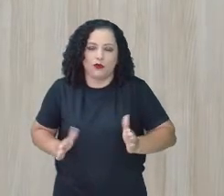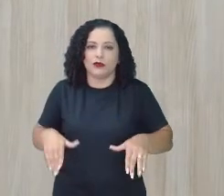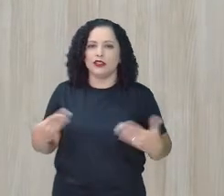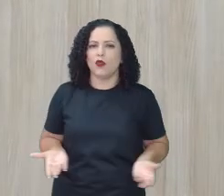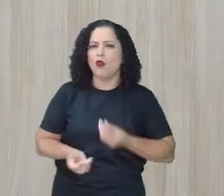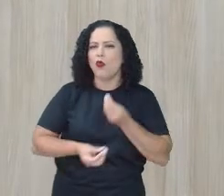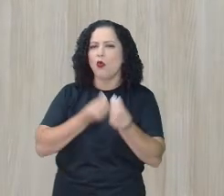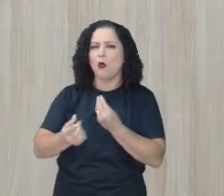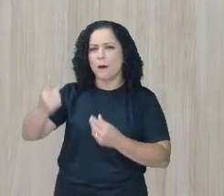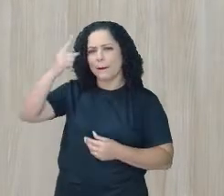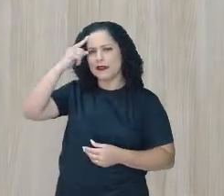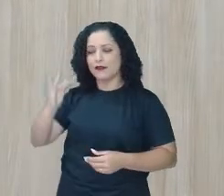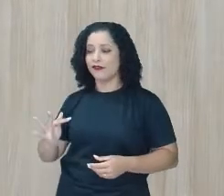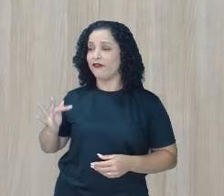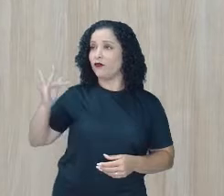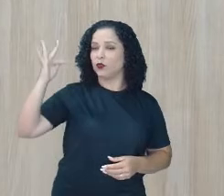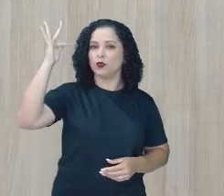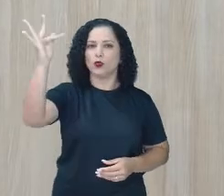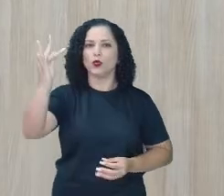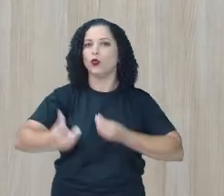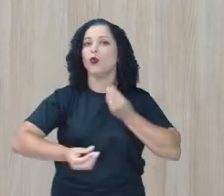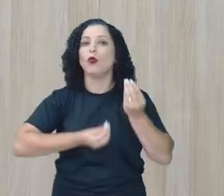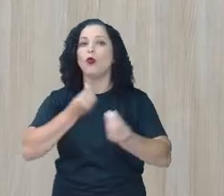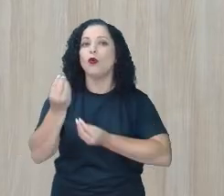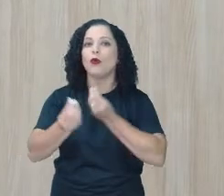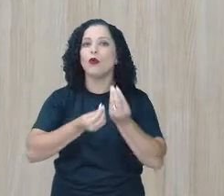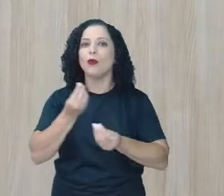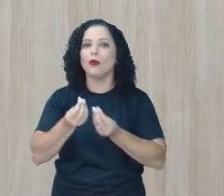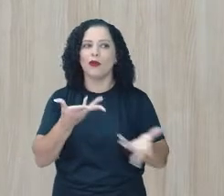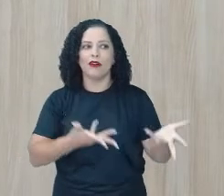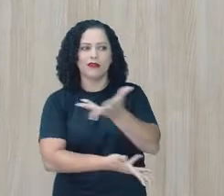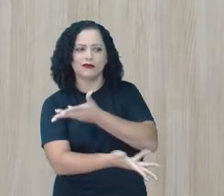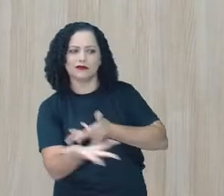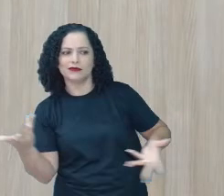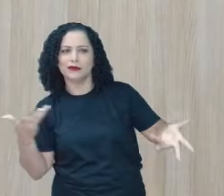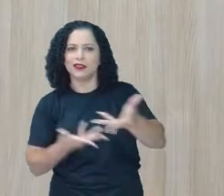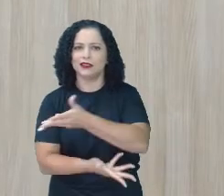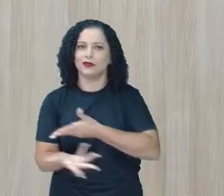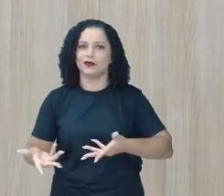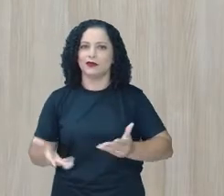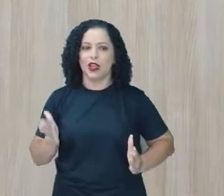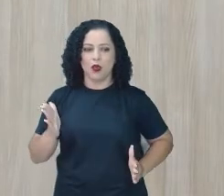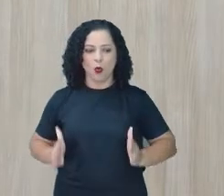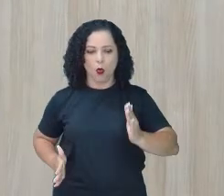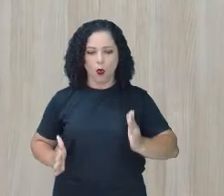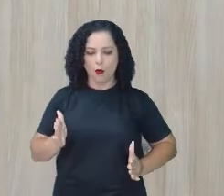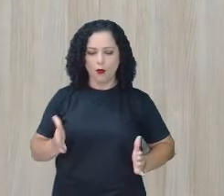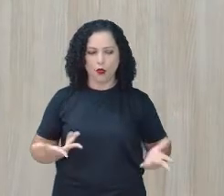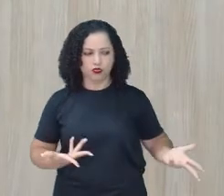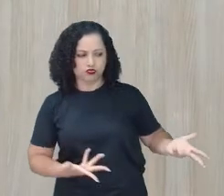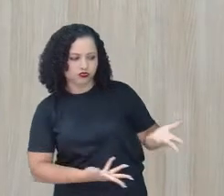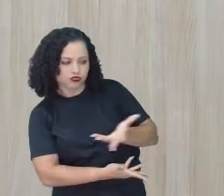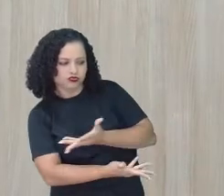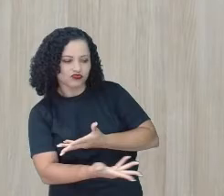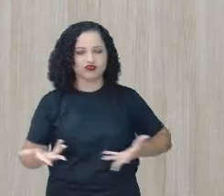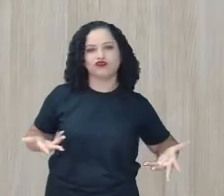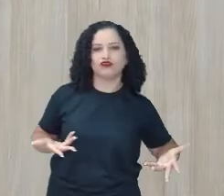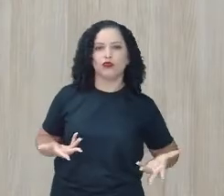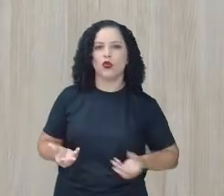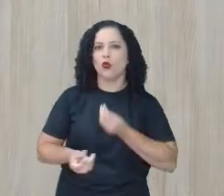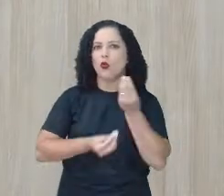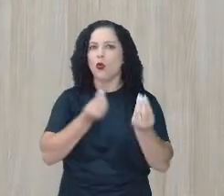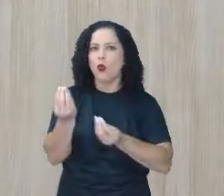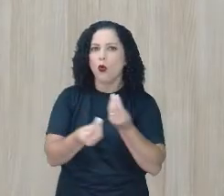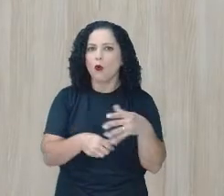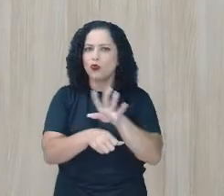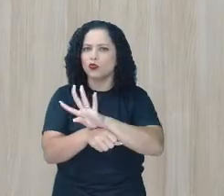projetar no futuro como é que seria não só o nosso relacionamento com os robôs, mas como seria na ficção essa